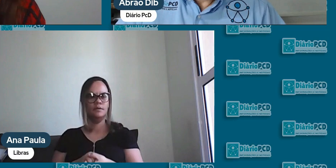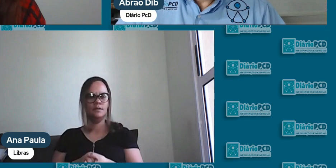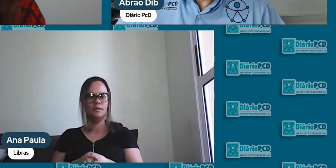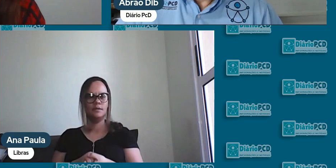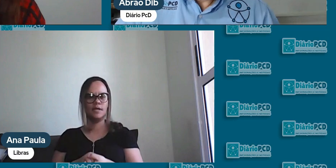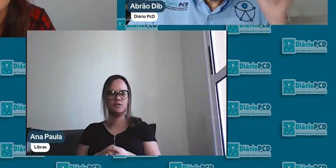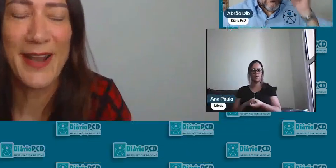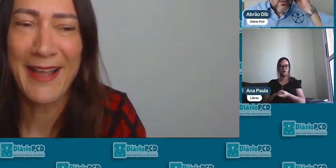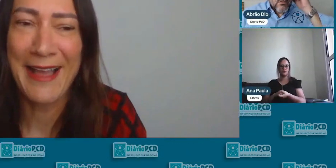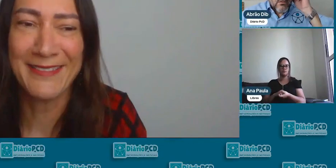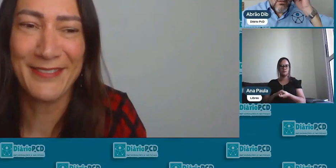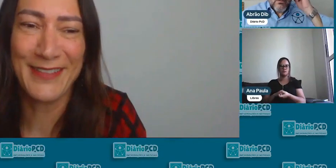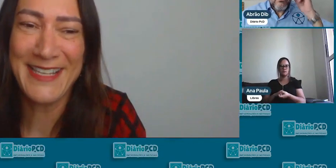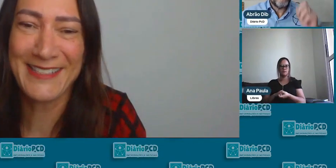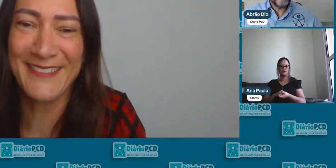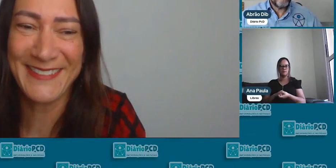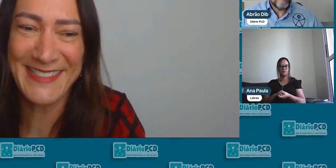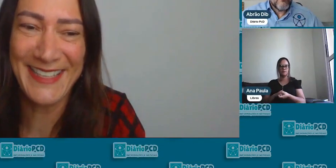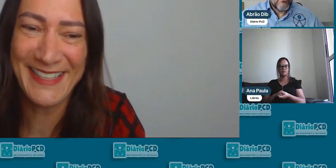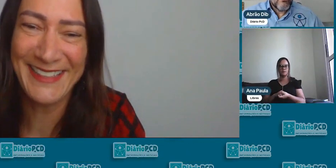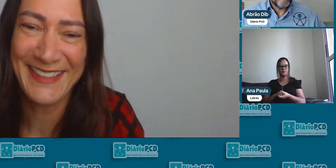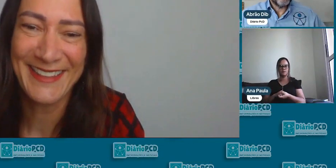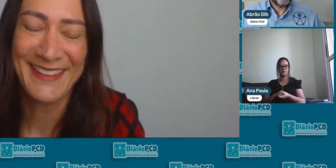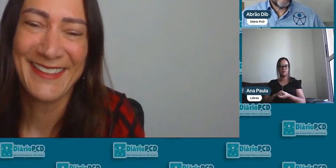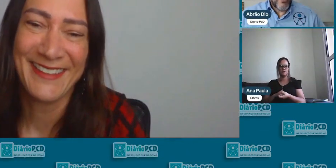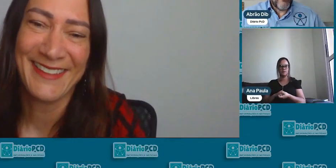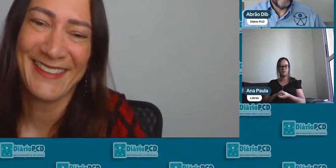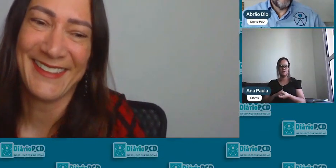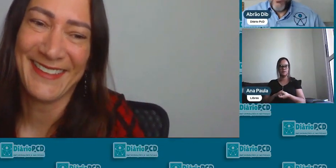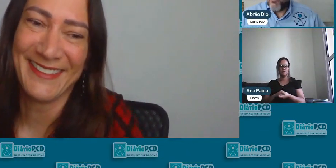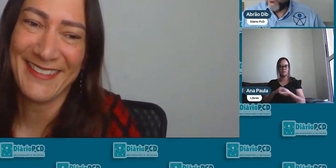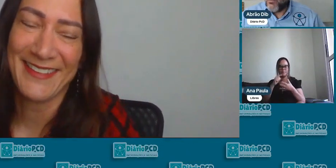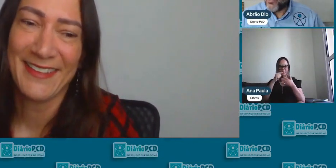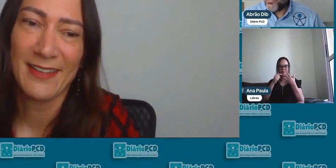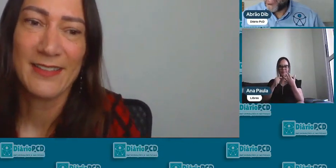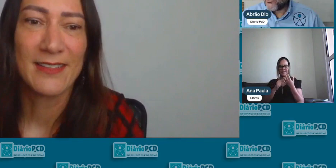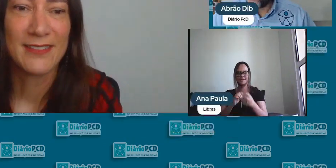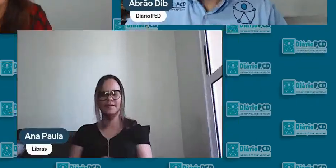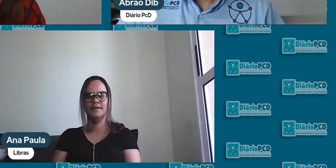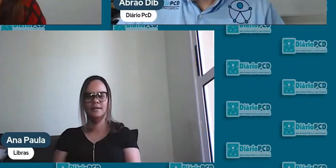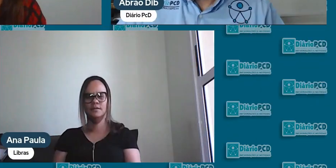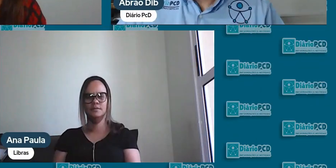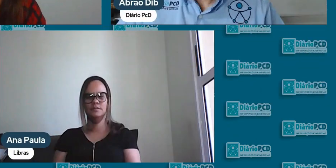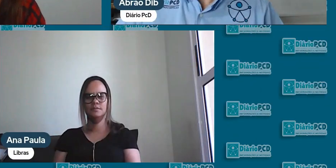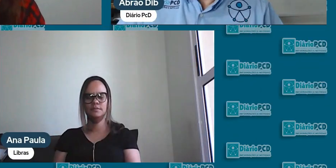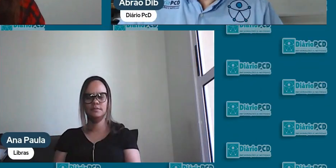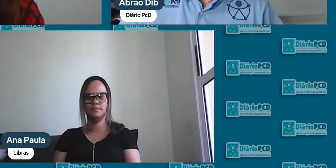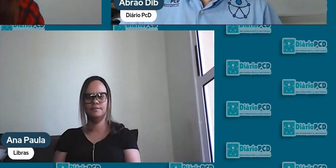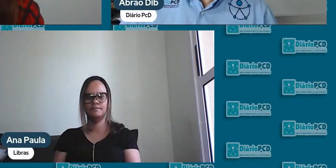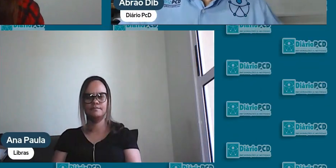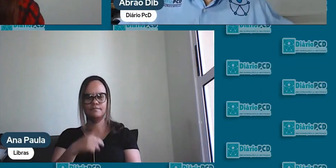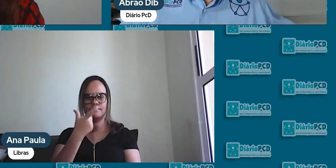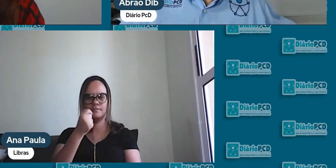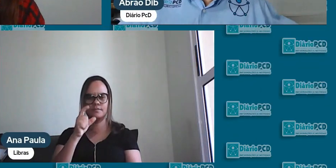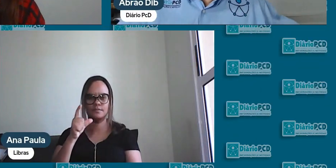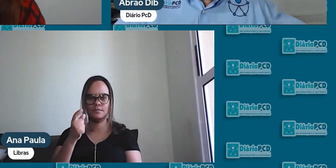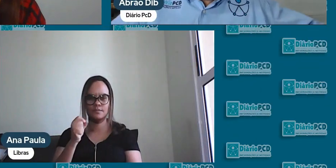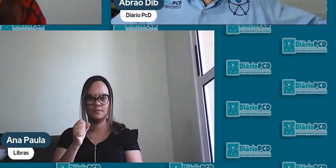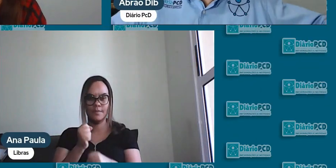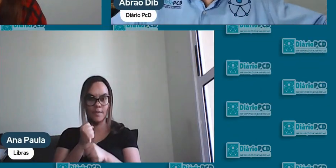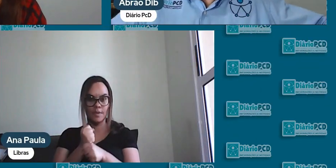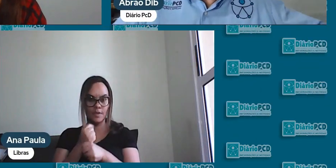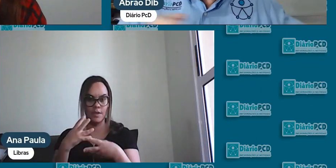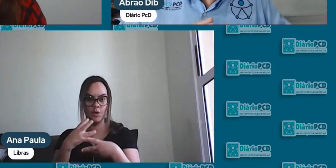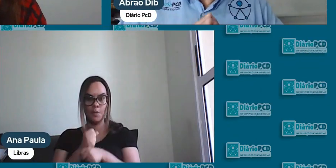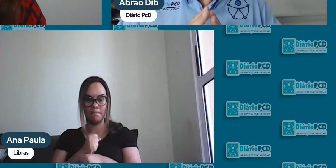Eita, 2007 para cá, vamos fazer as contas aí. Tá. Vamos dizer que a senhora está há 10 anos. Vamos fazer um cálculo